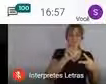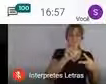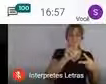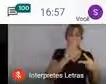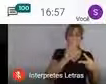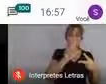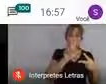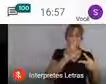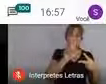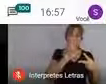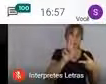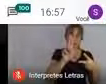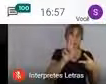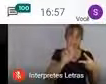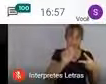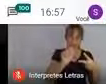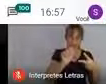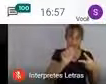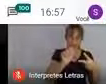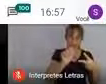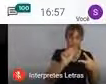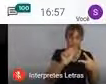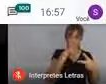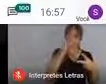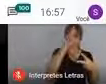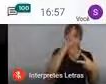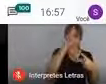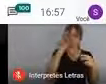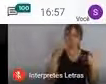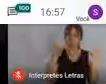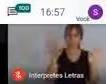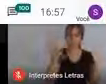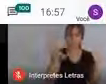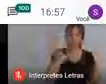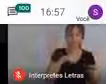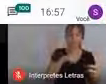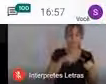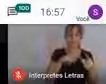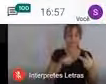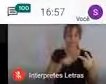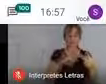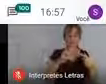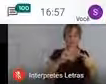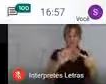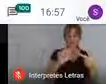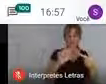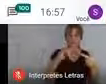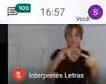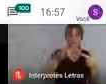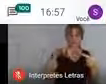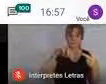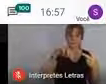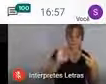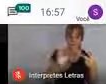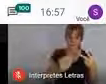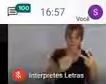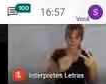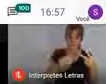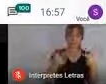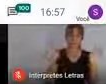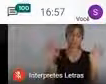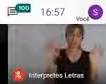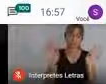região, nós tivemos um registro de 5 variantes lexicais: jacinta, libérola, macaco seco, tombó e grilo. Nas